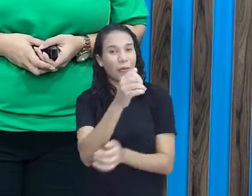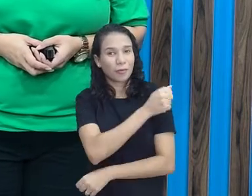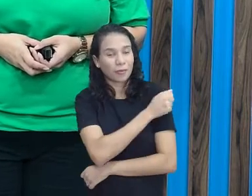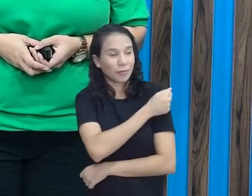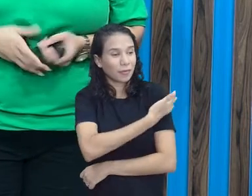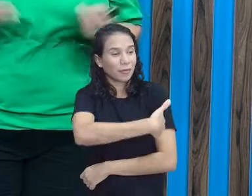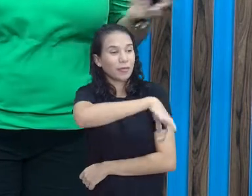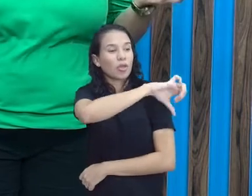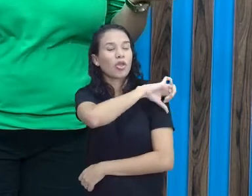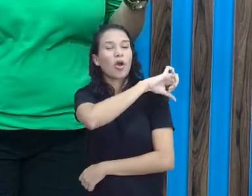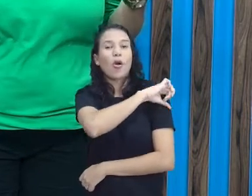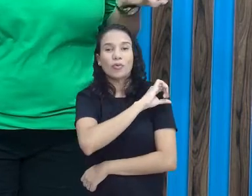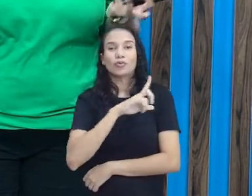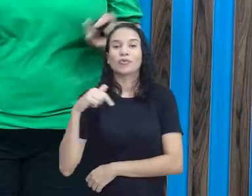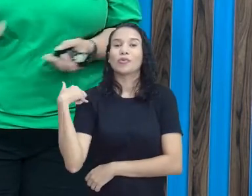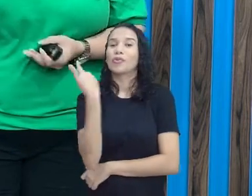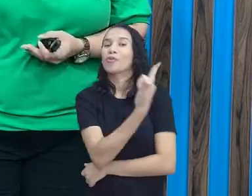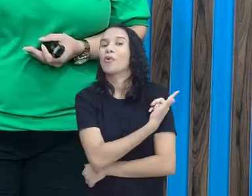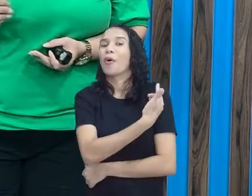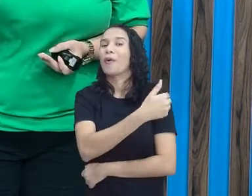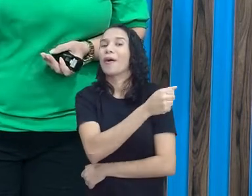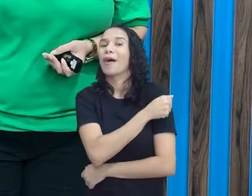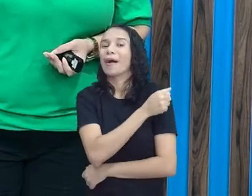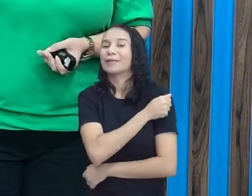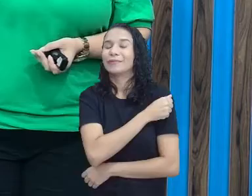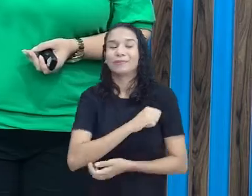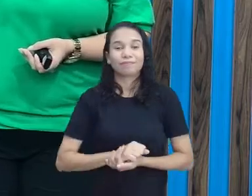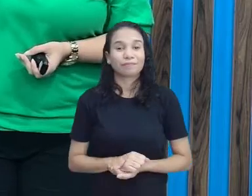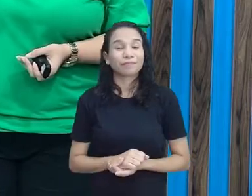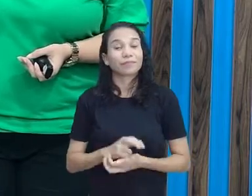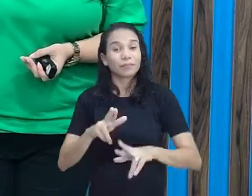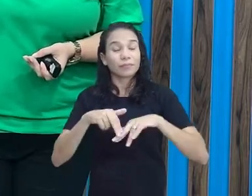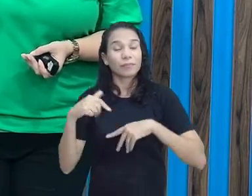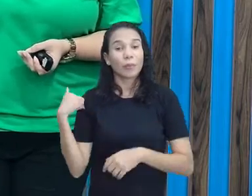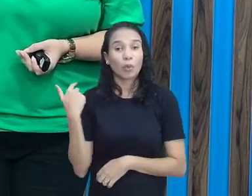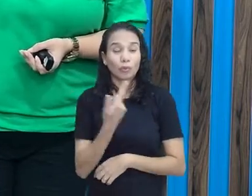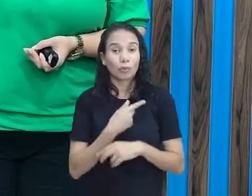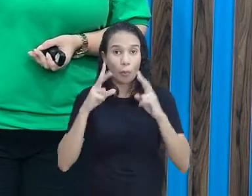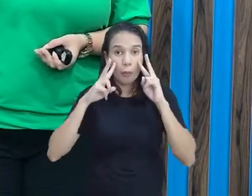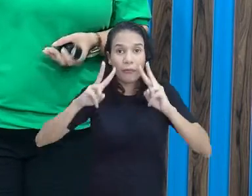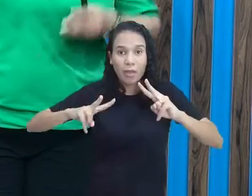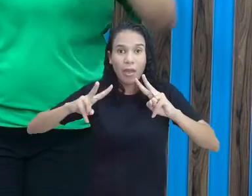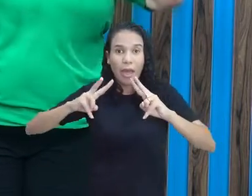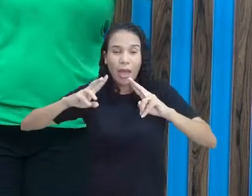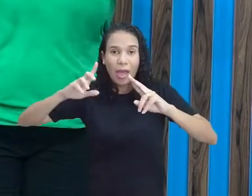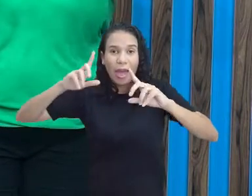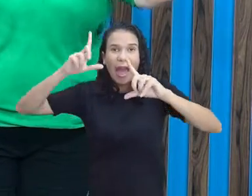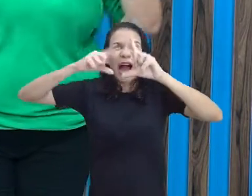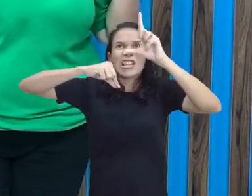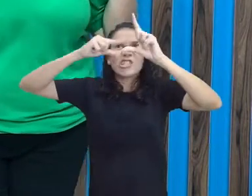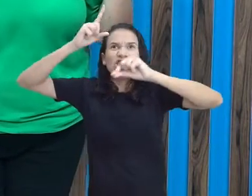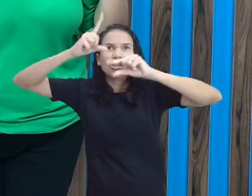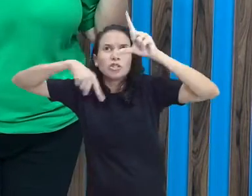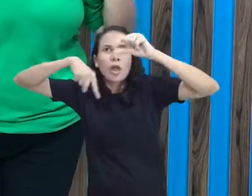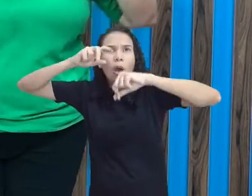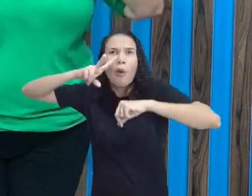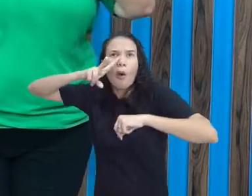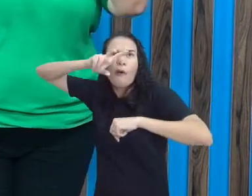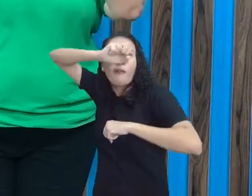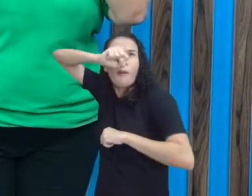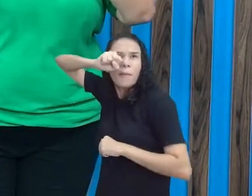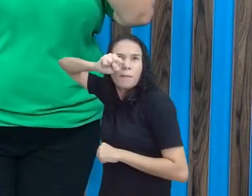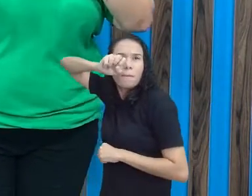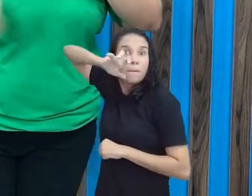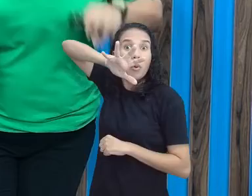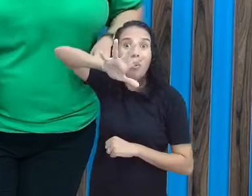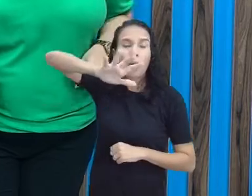9º ano, né? Os nossos alunos do 9º ano. Gente, quando a gente vê a estrela assim, né? Uma estrela bem brilhante.